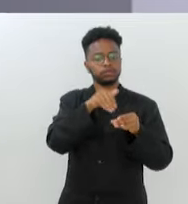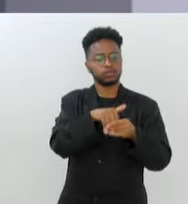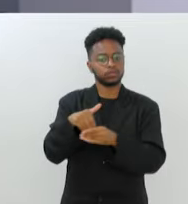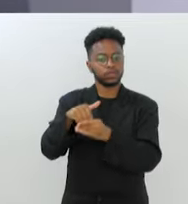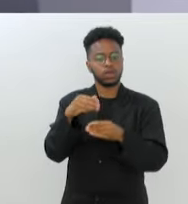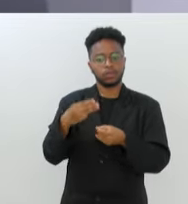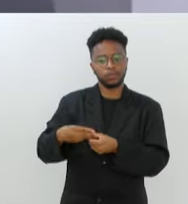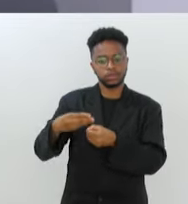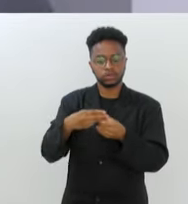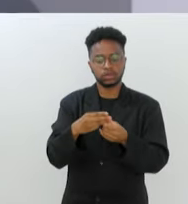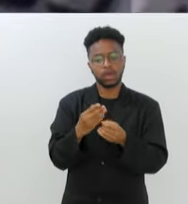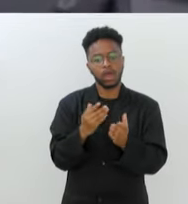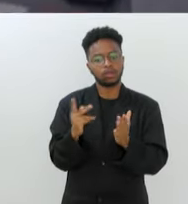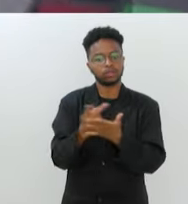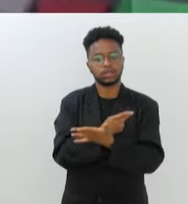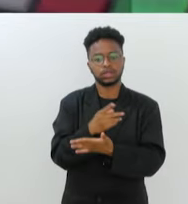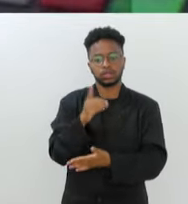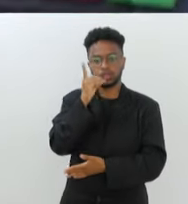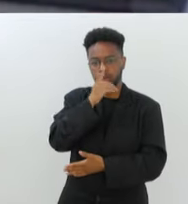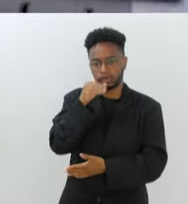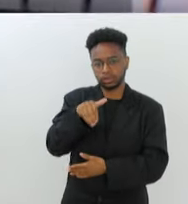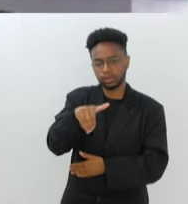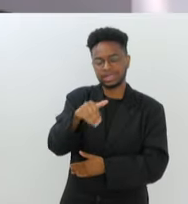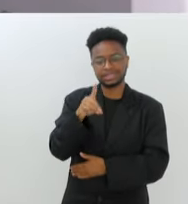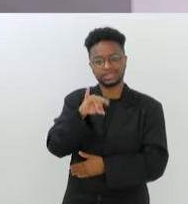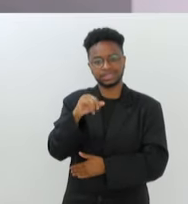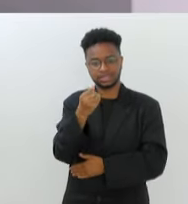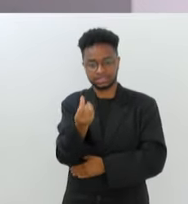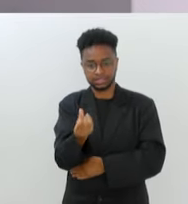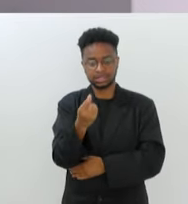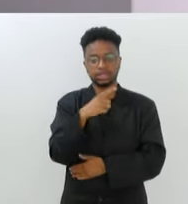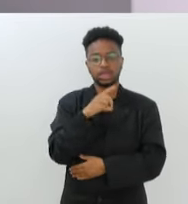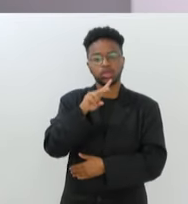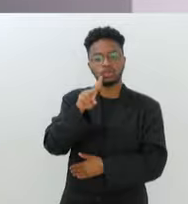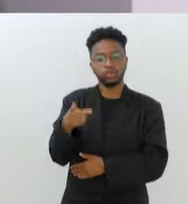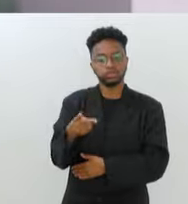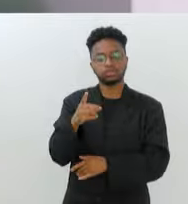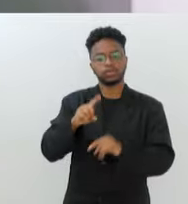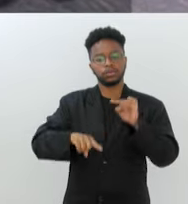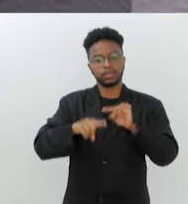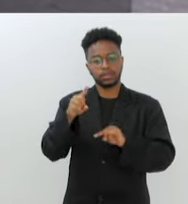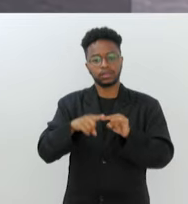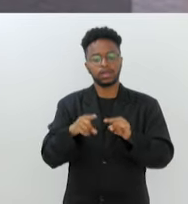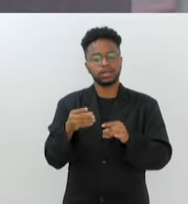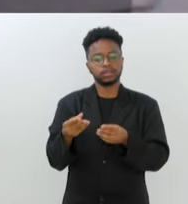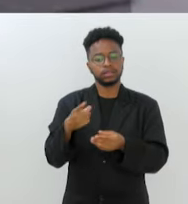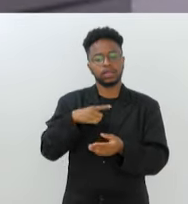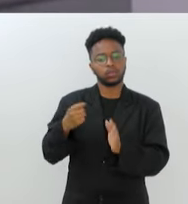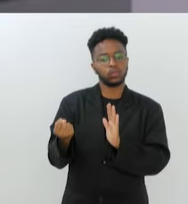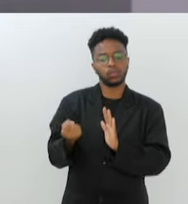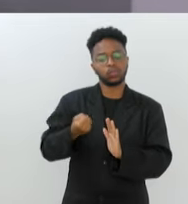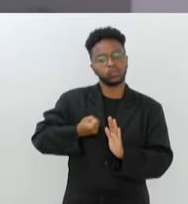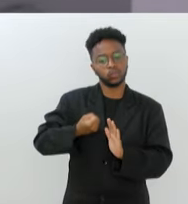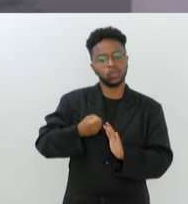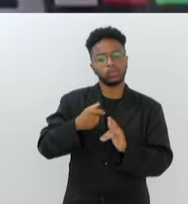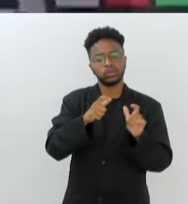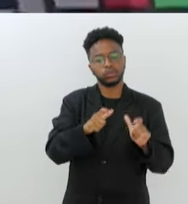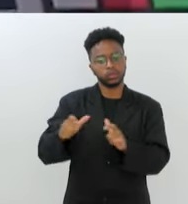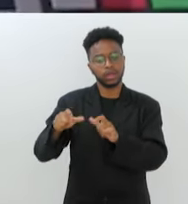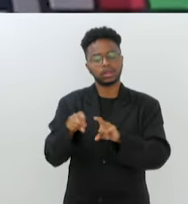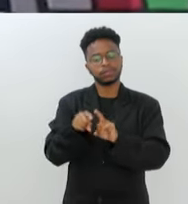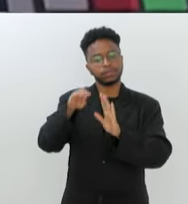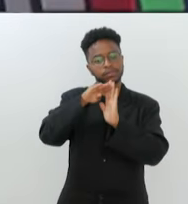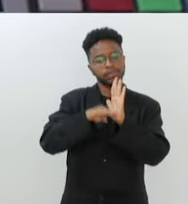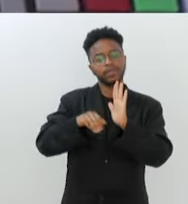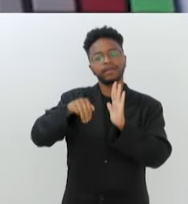outubro. O processo envolve 42 mil equipamentos que recebem o número da sessão eleitoral, a lista de eleitores aptos